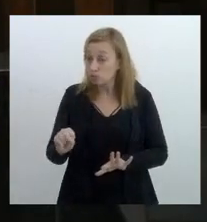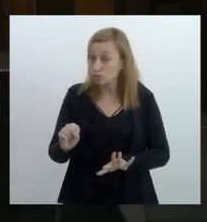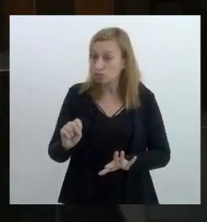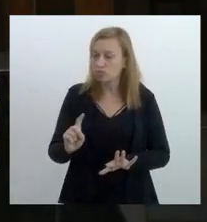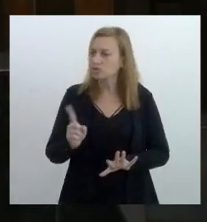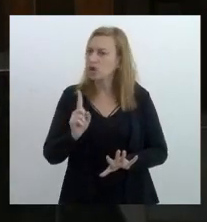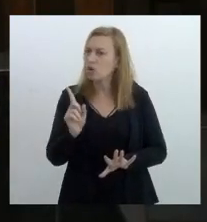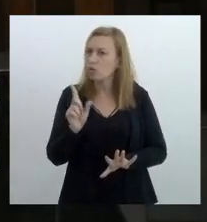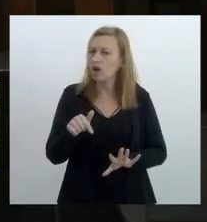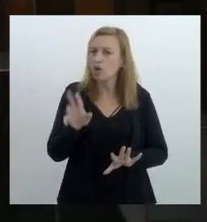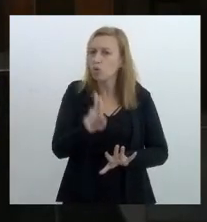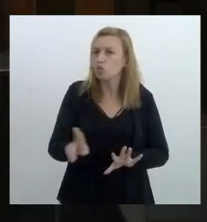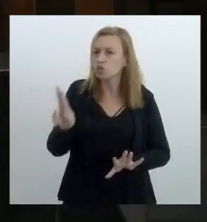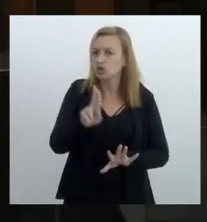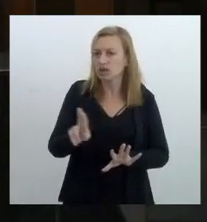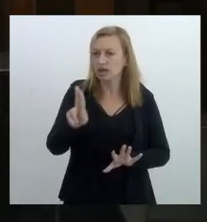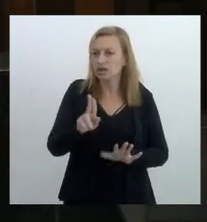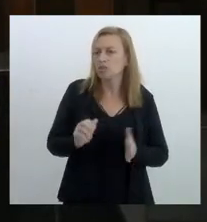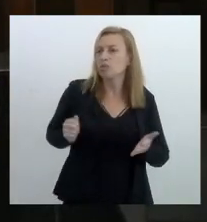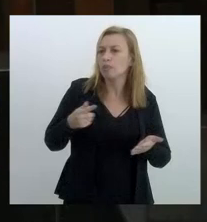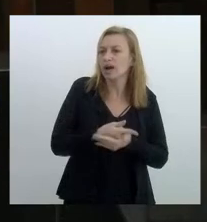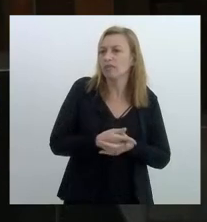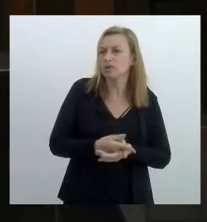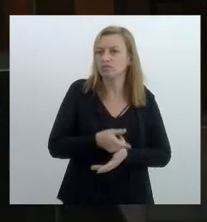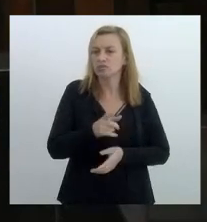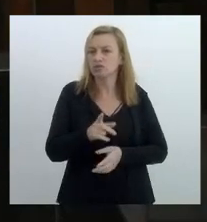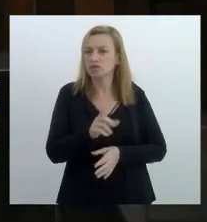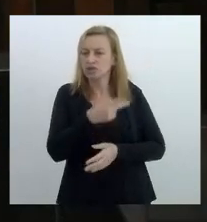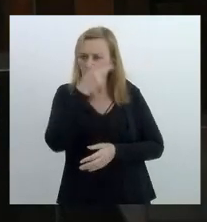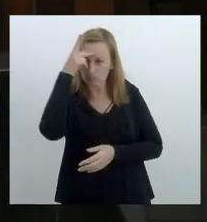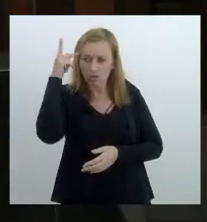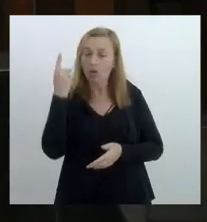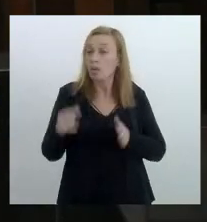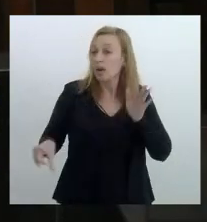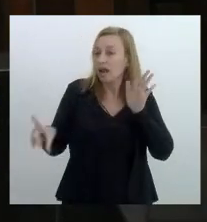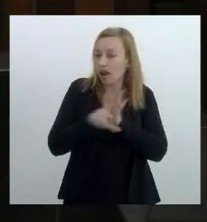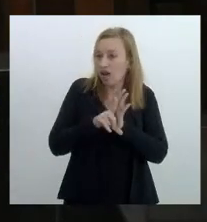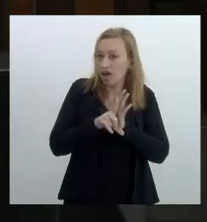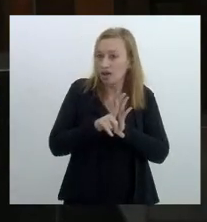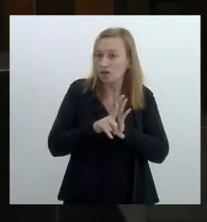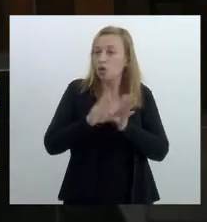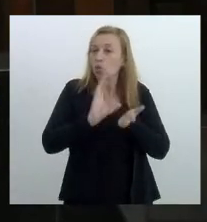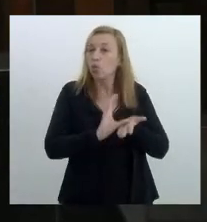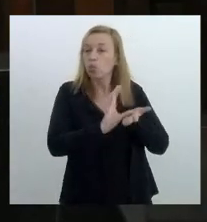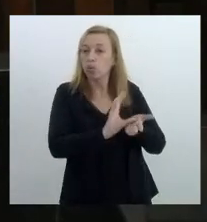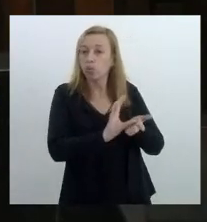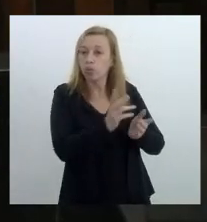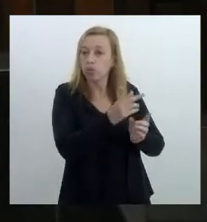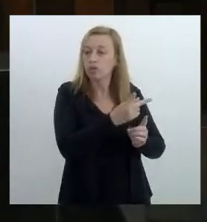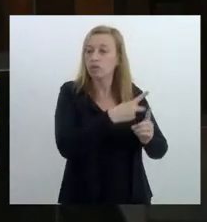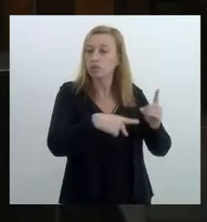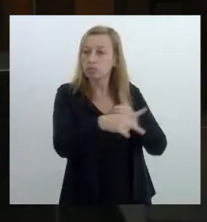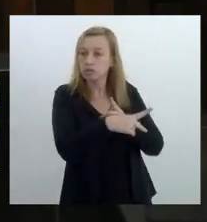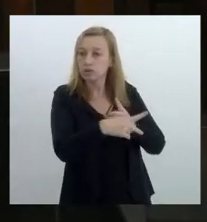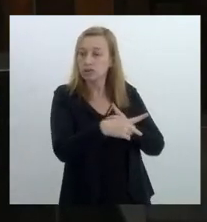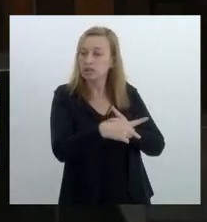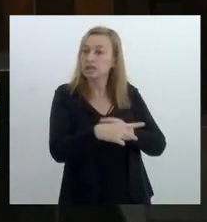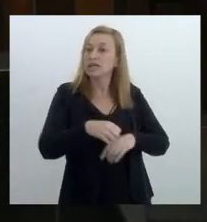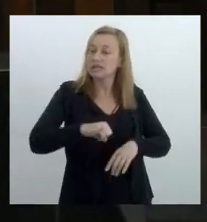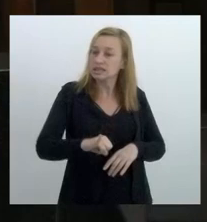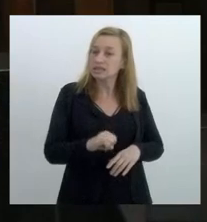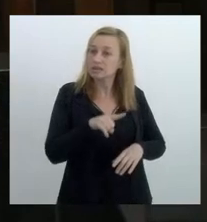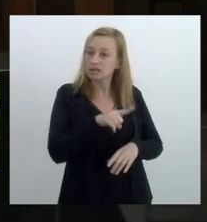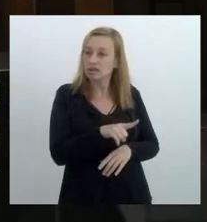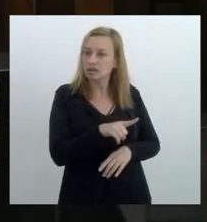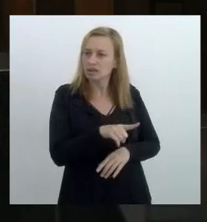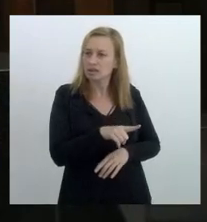são utilizados para o pagamento de pessoal? Porque, pela legislação, esse recurso vai para o Rio Previdência, e se ele é